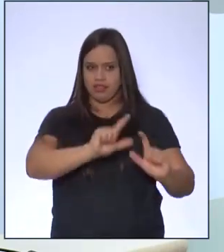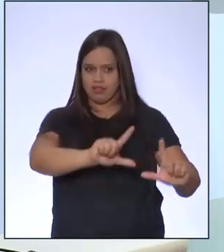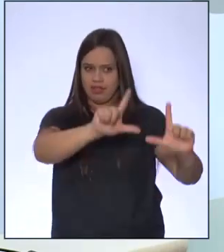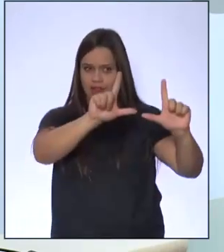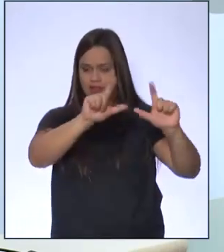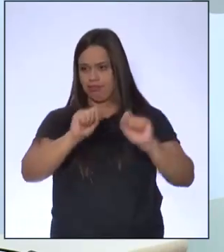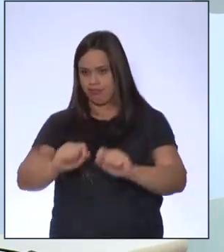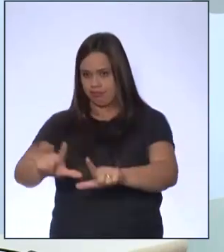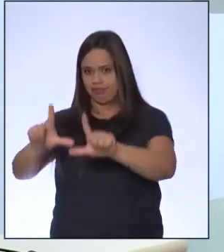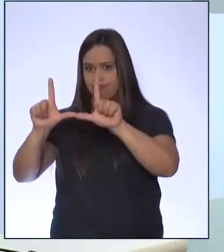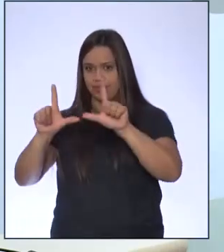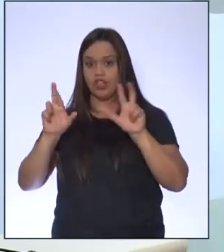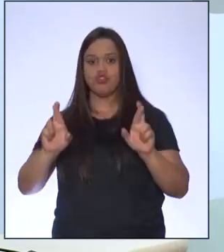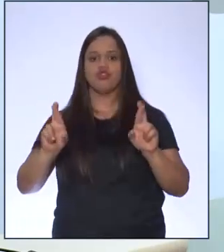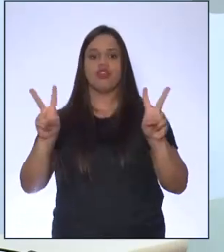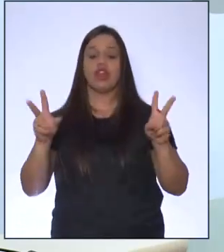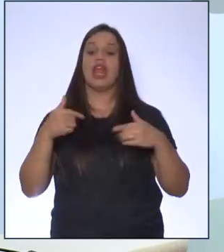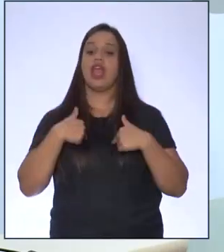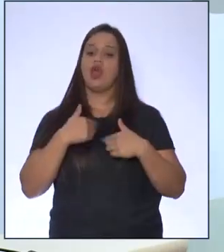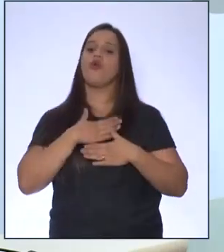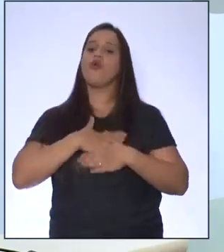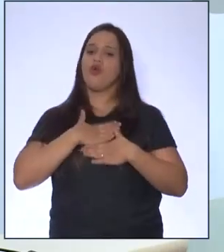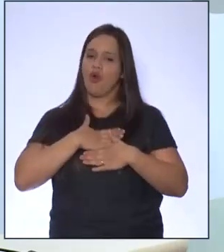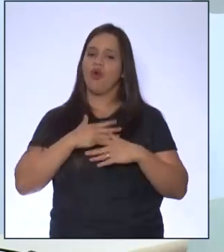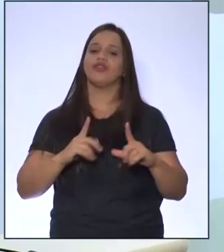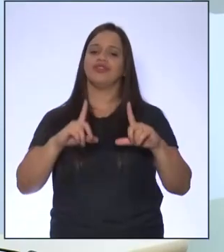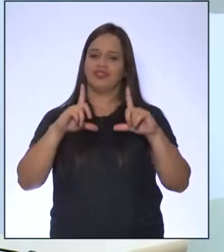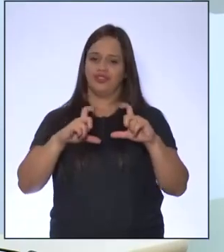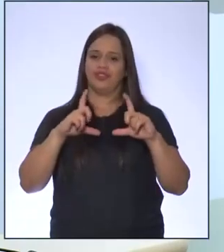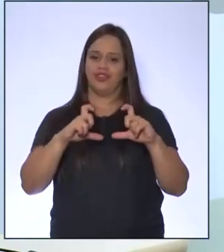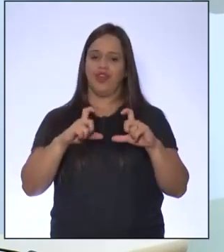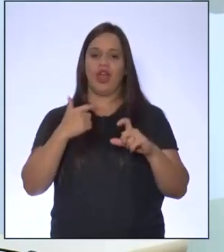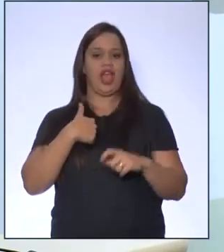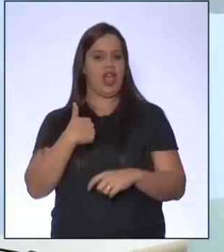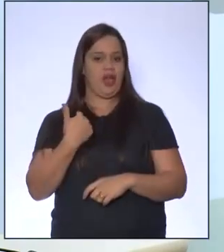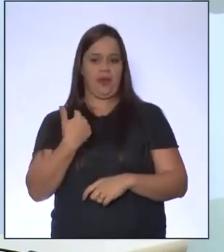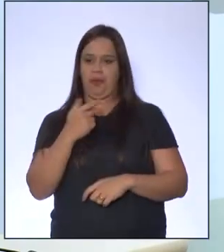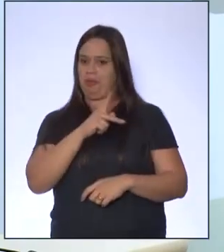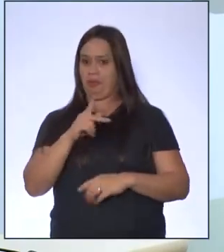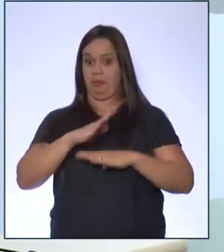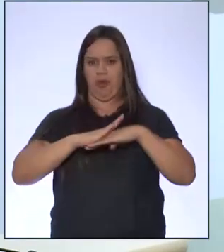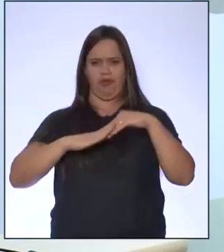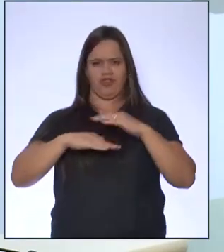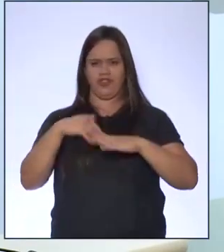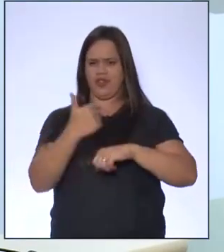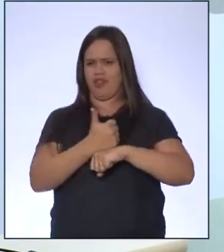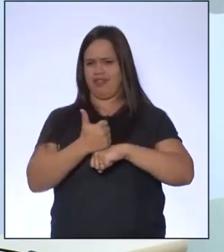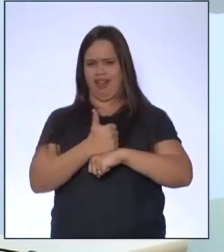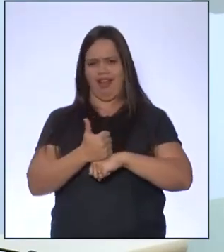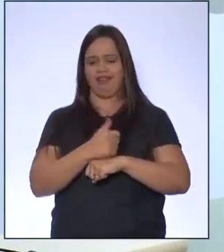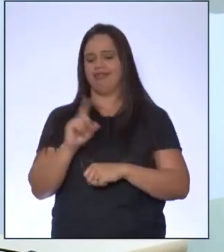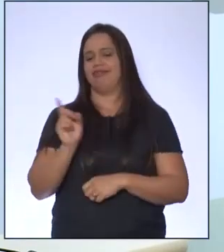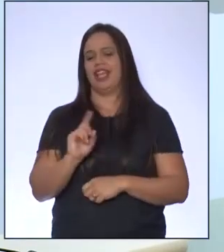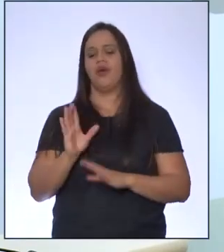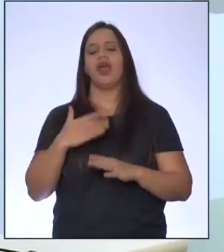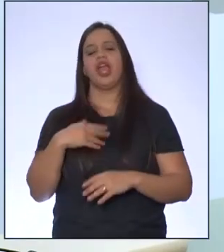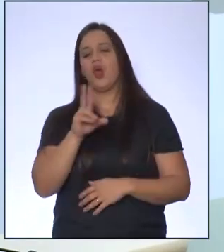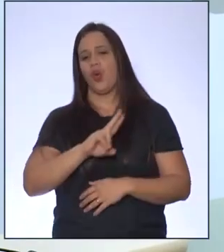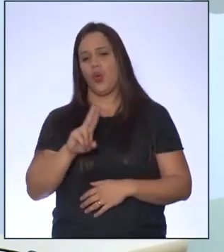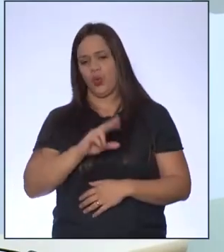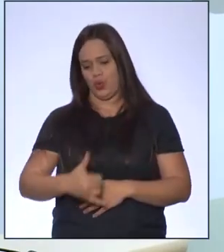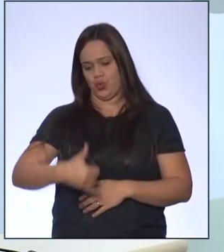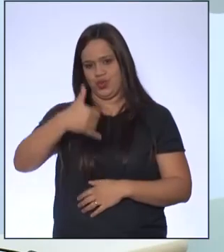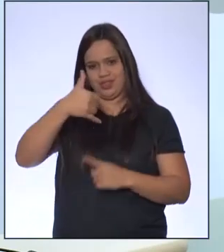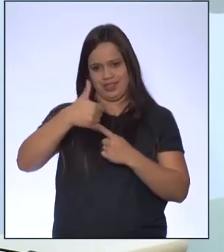diferentes paisagens. Eu gosto muito de fotografia, eu não sou profissional, né, uso muitas vezes a própria câmera do